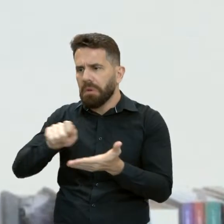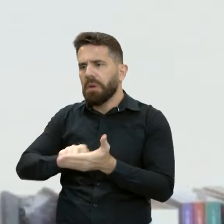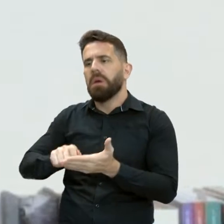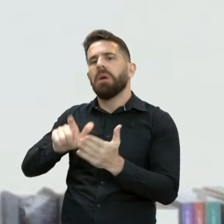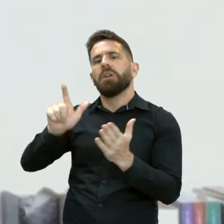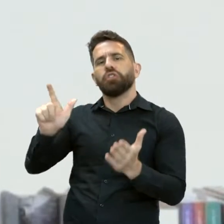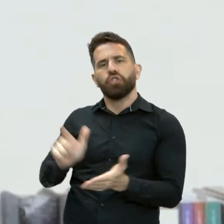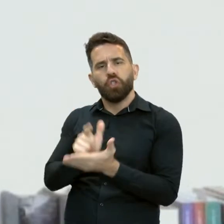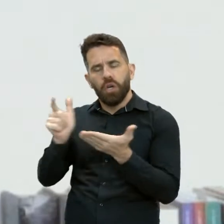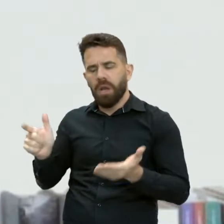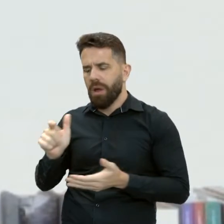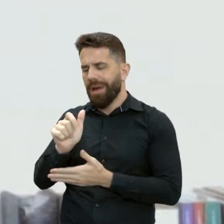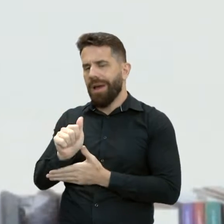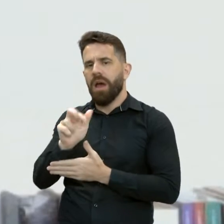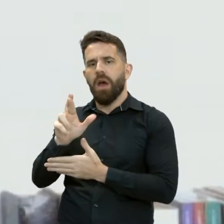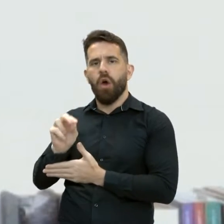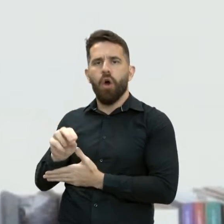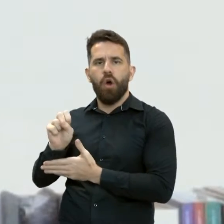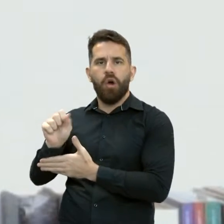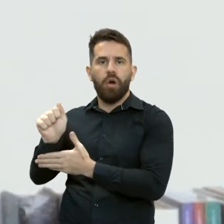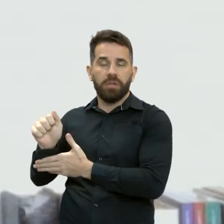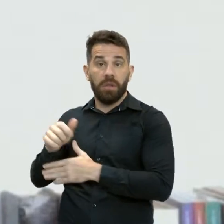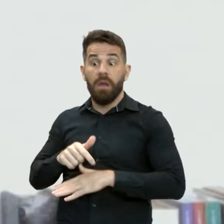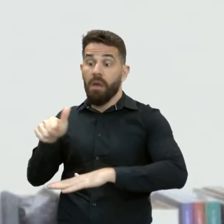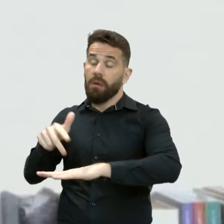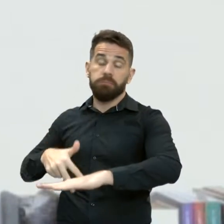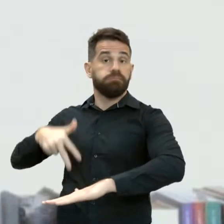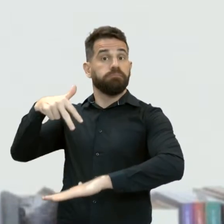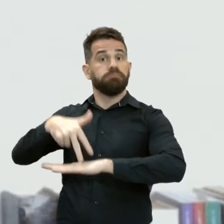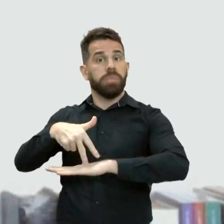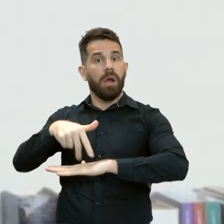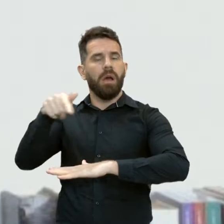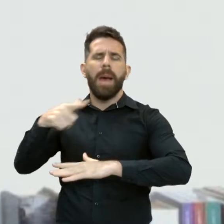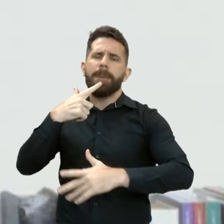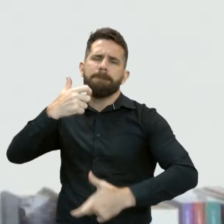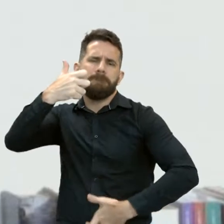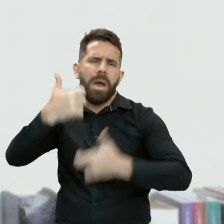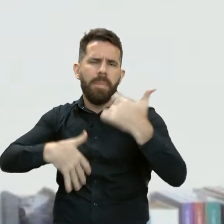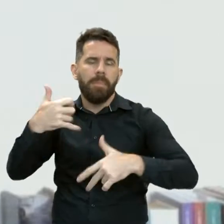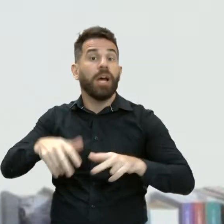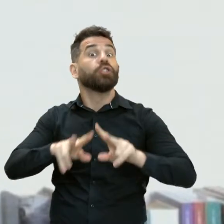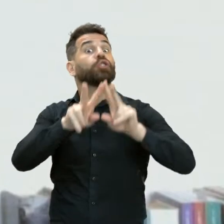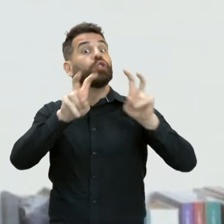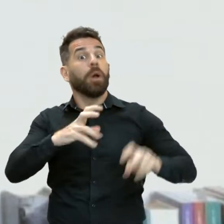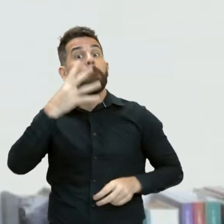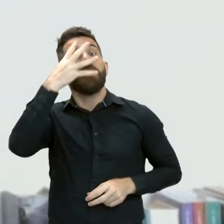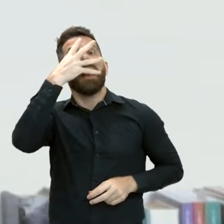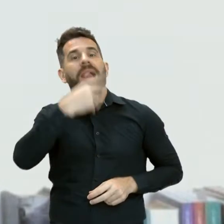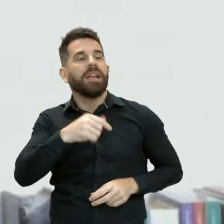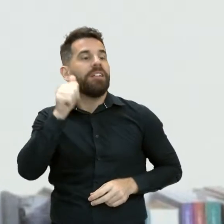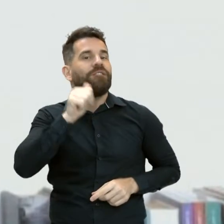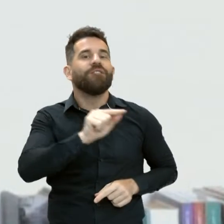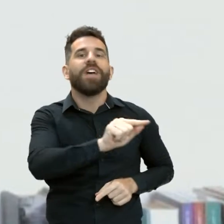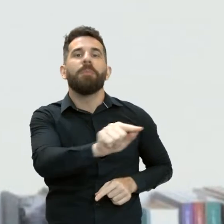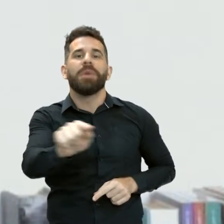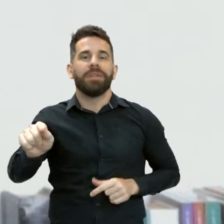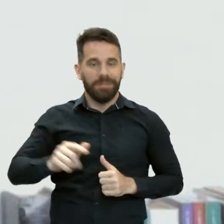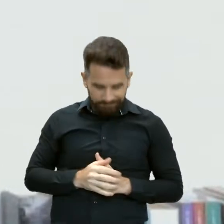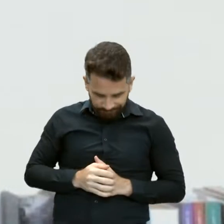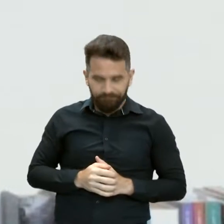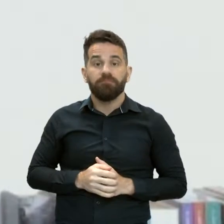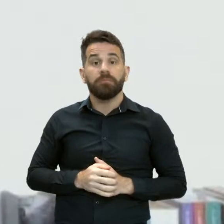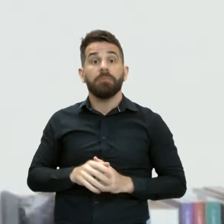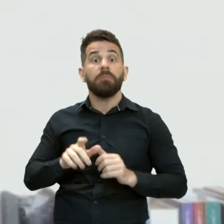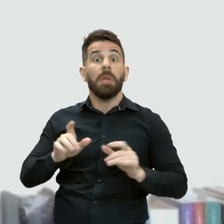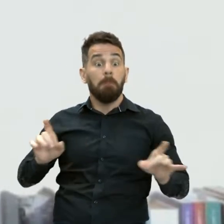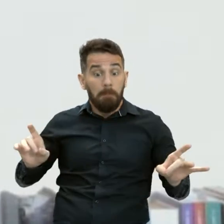sarau ela declama essa dissertação sobre a beleza feminina e posteriormente publica o